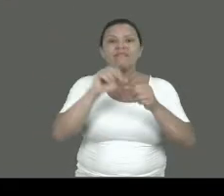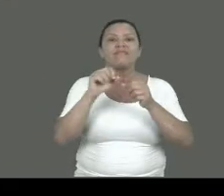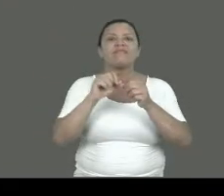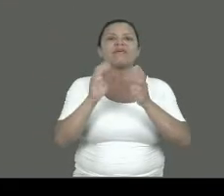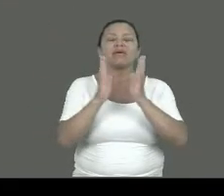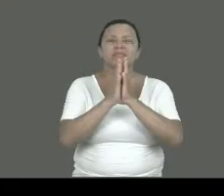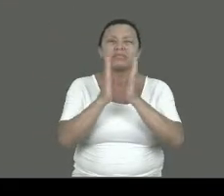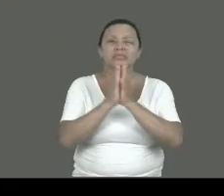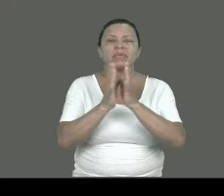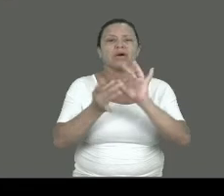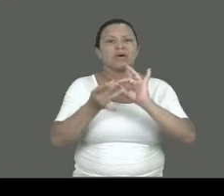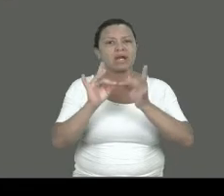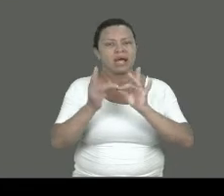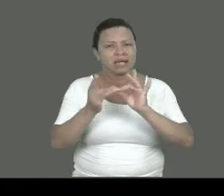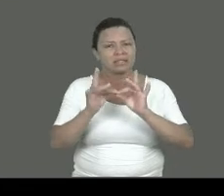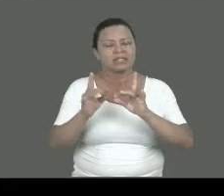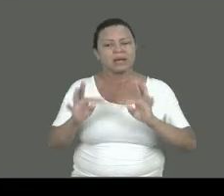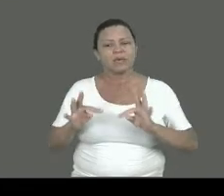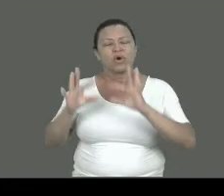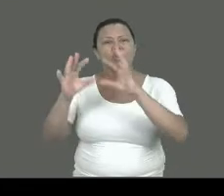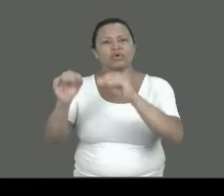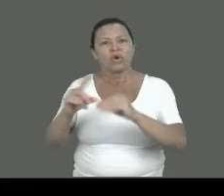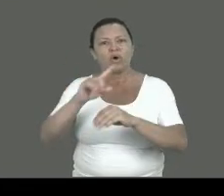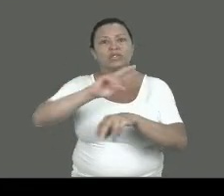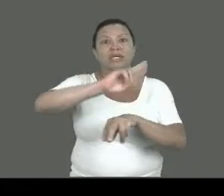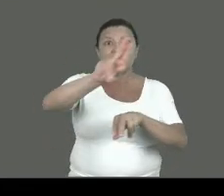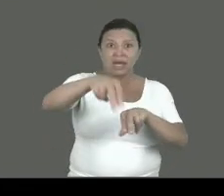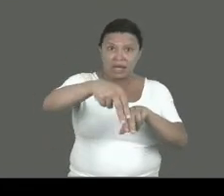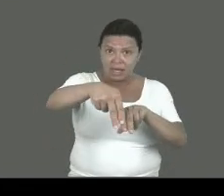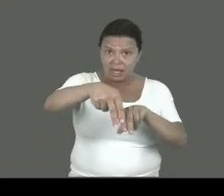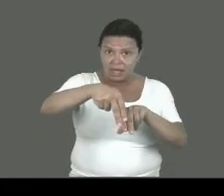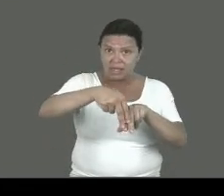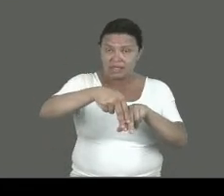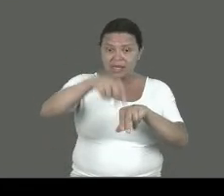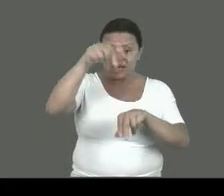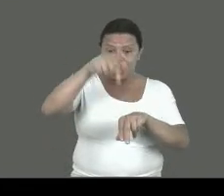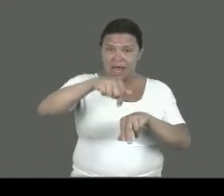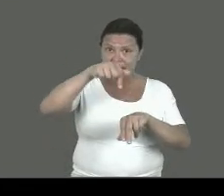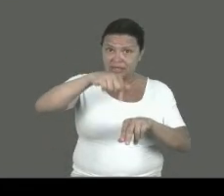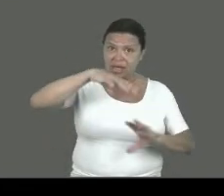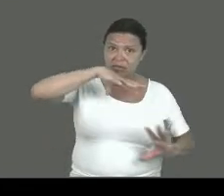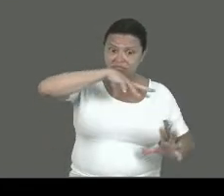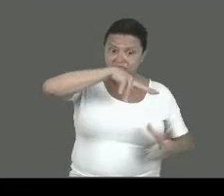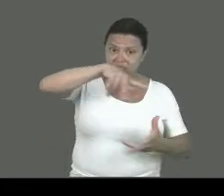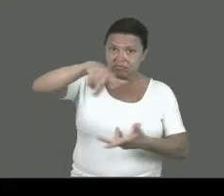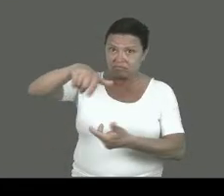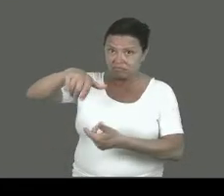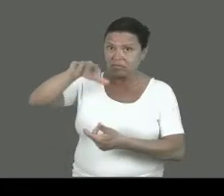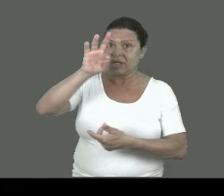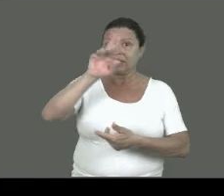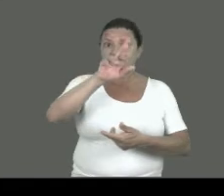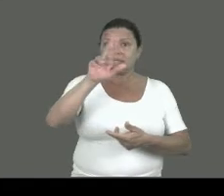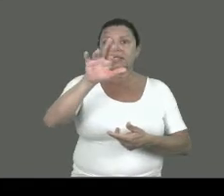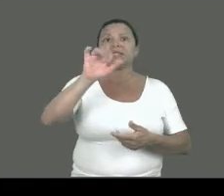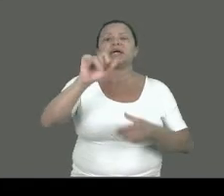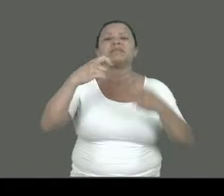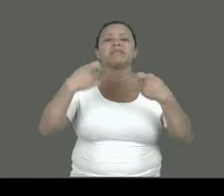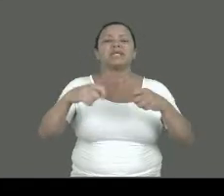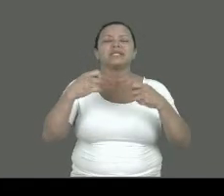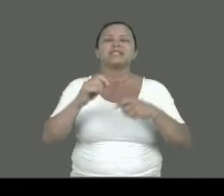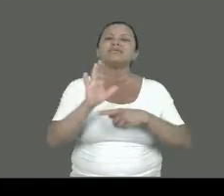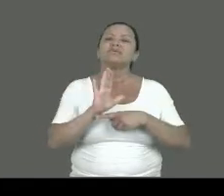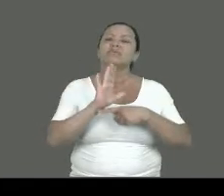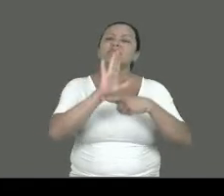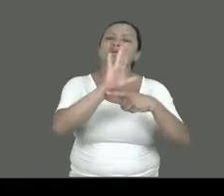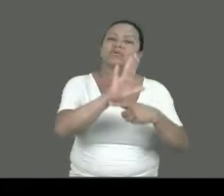todos aqueles que estão encarnados nesse momento no planeta Terra, necessitando de uma ajuda,